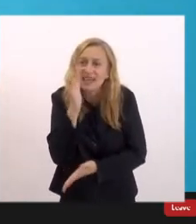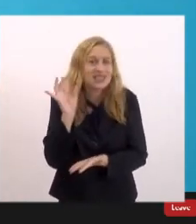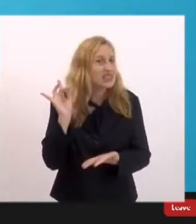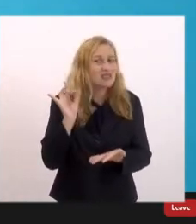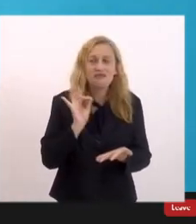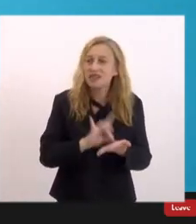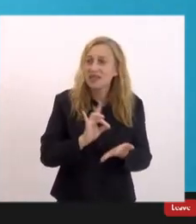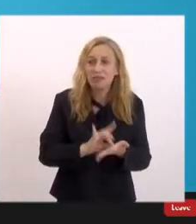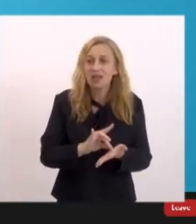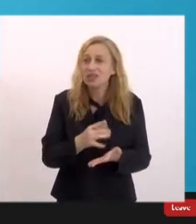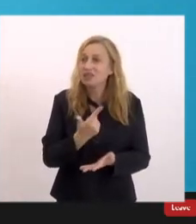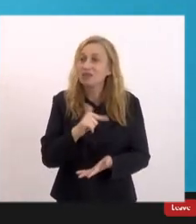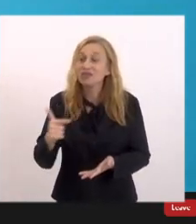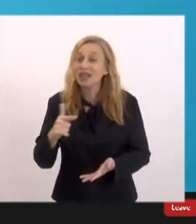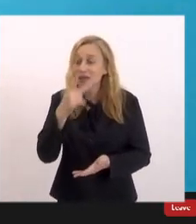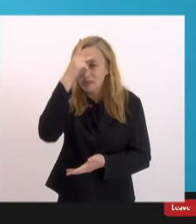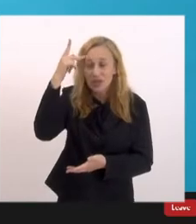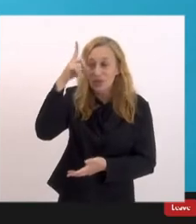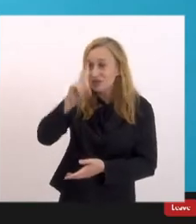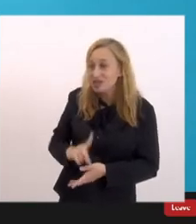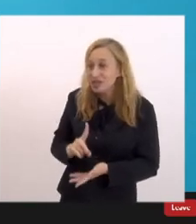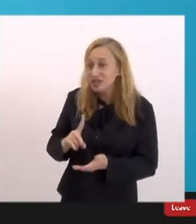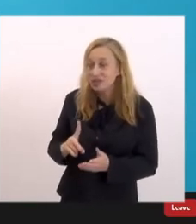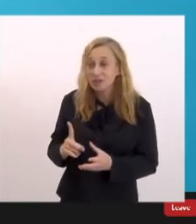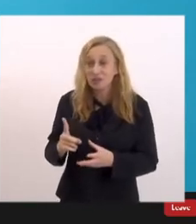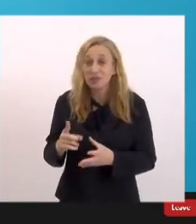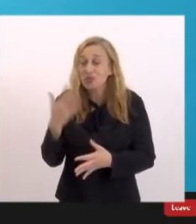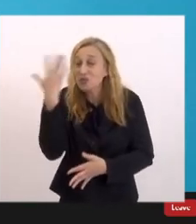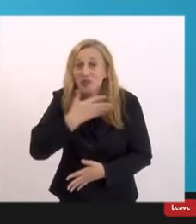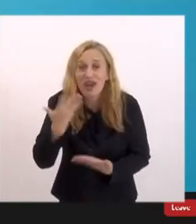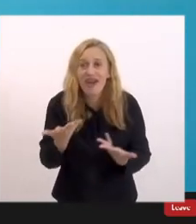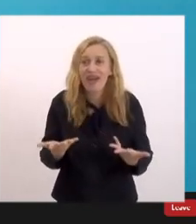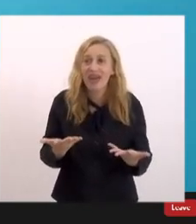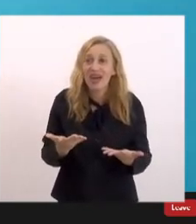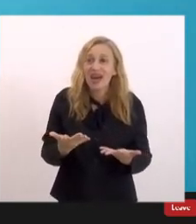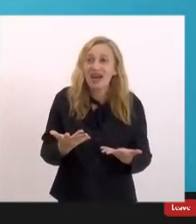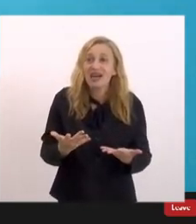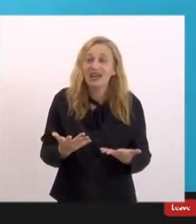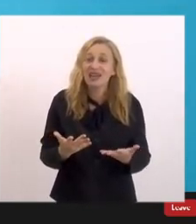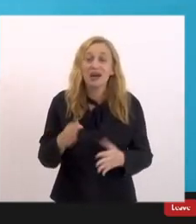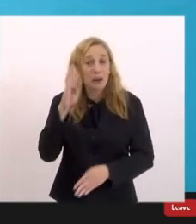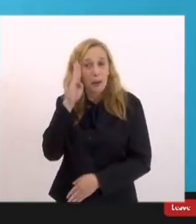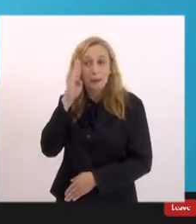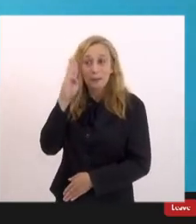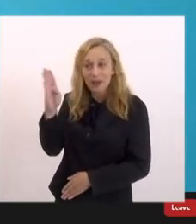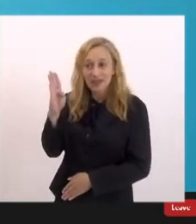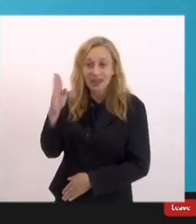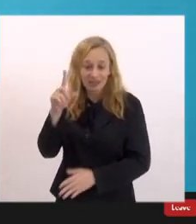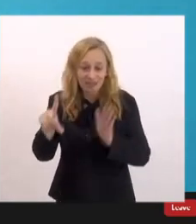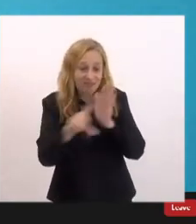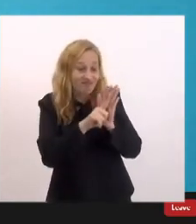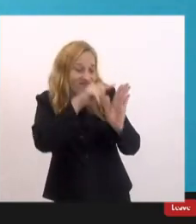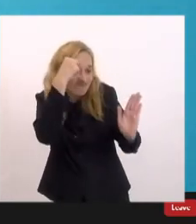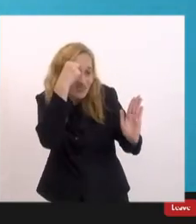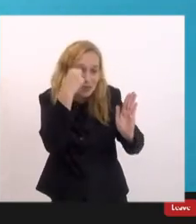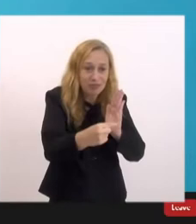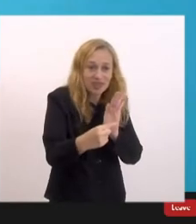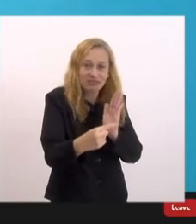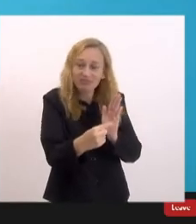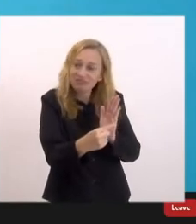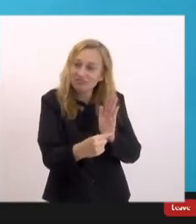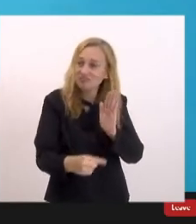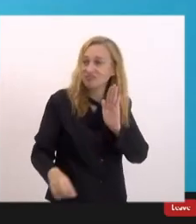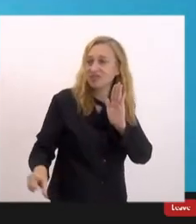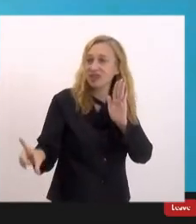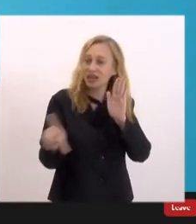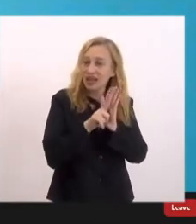não existem, parece que ninguém enxerga. E, tipo assim, a lei dá prioridade, a lei manda, desde a Constituição